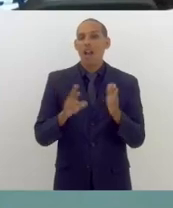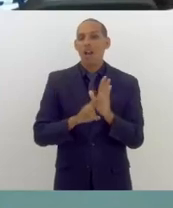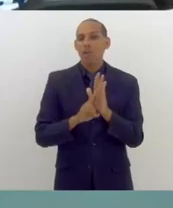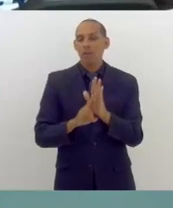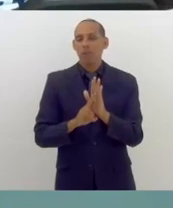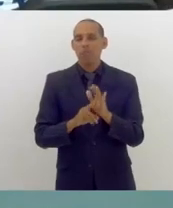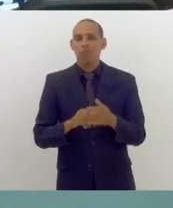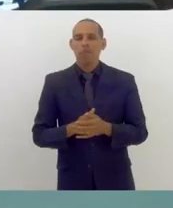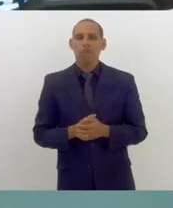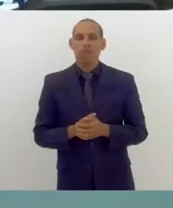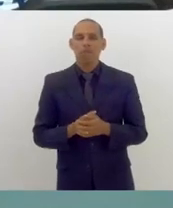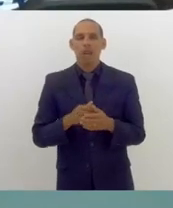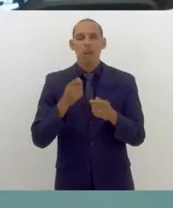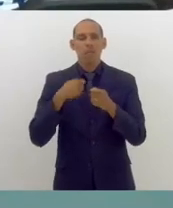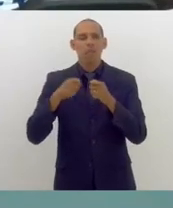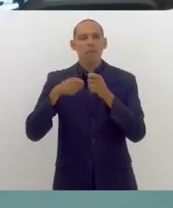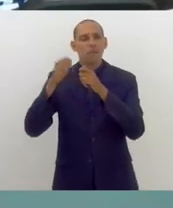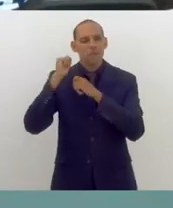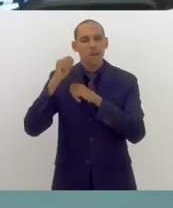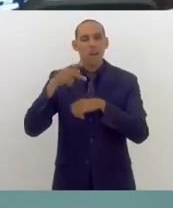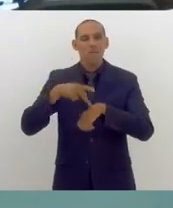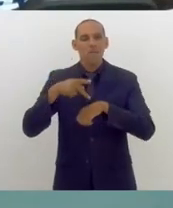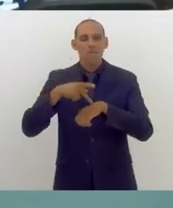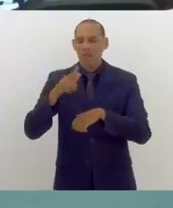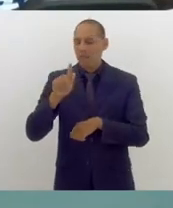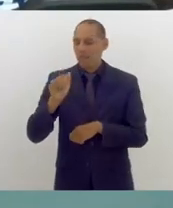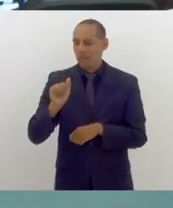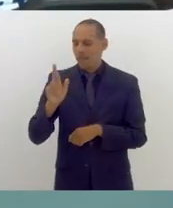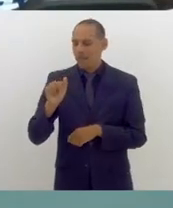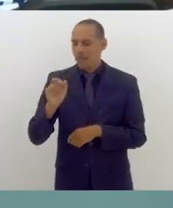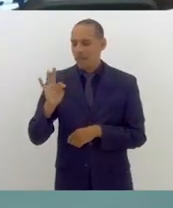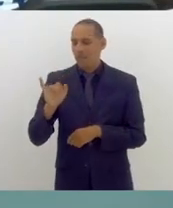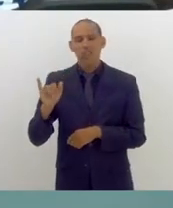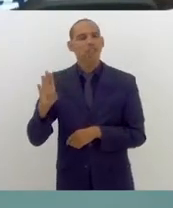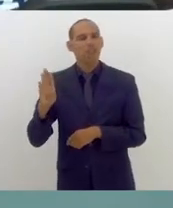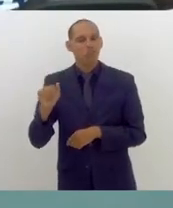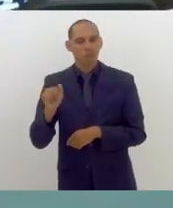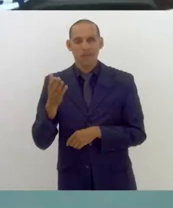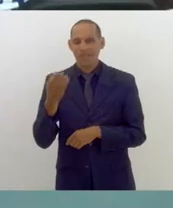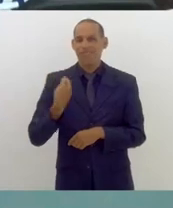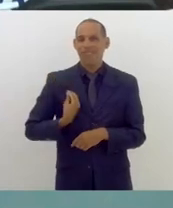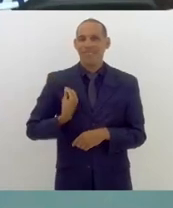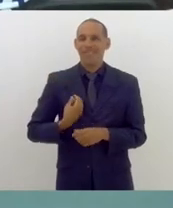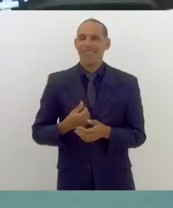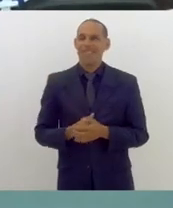representante agora dos pescadores apenas de Guaratiba tá presente aí isso